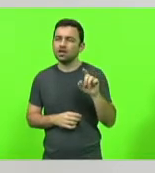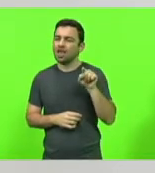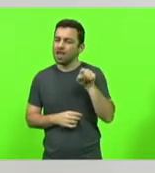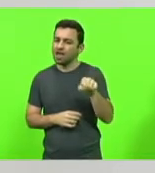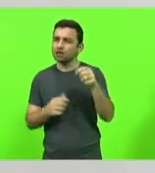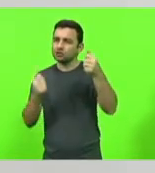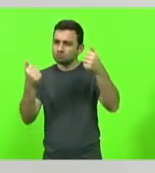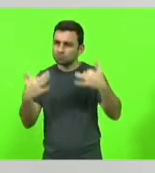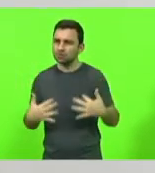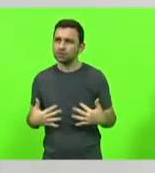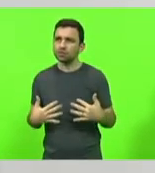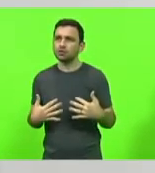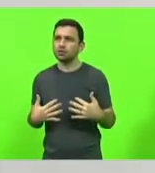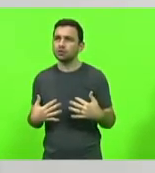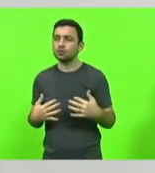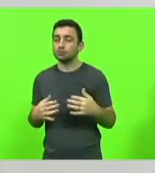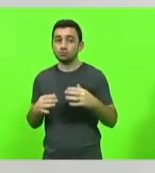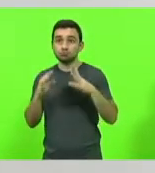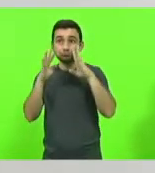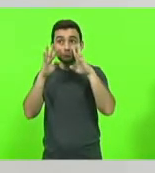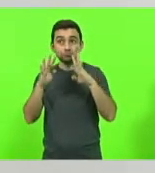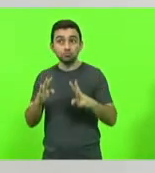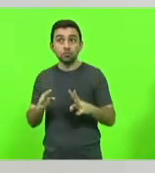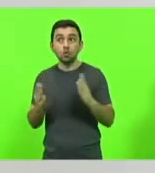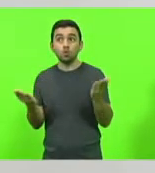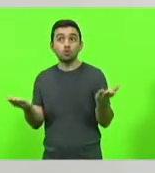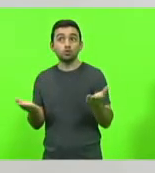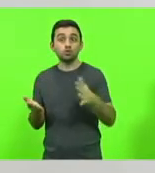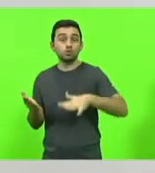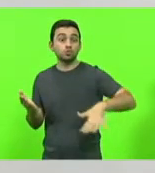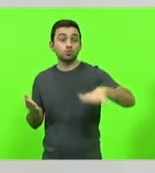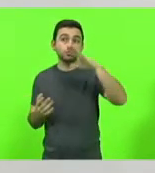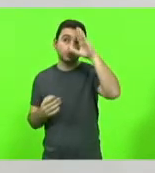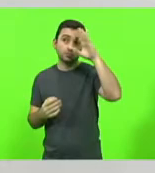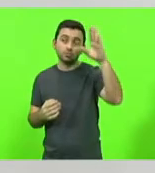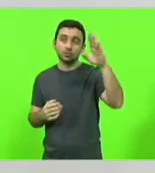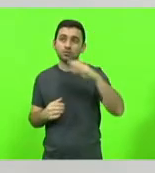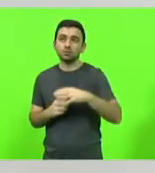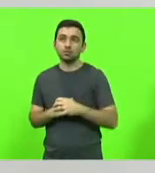que hoje é observado pelas principais